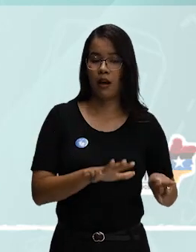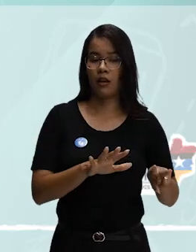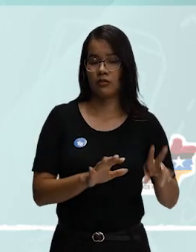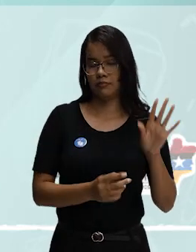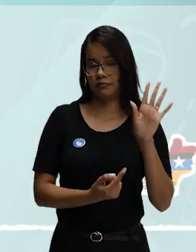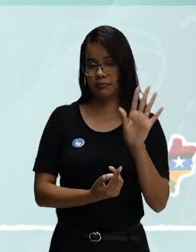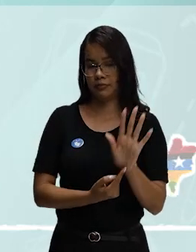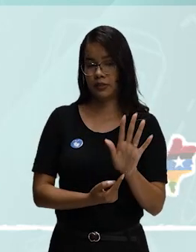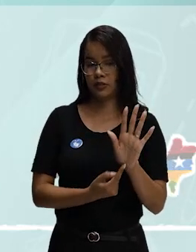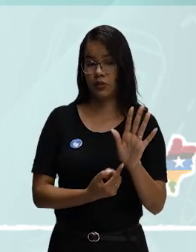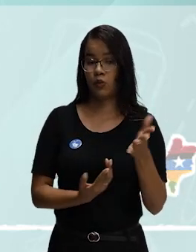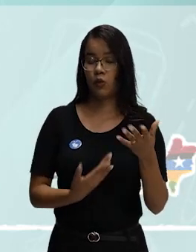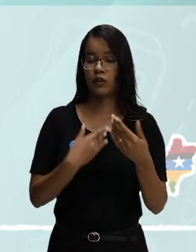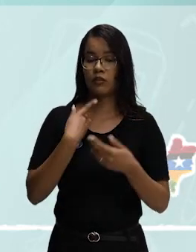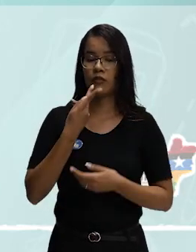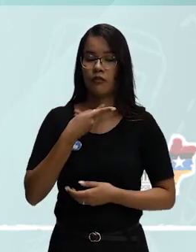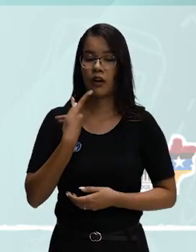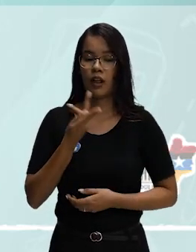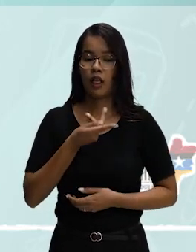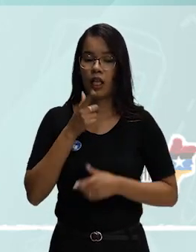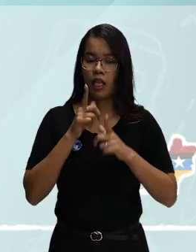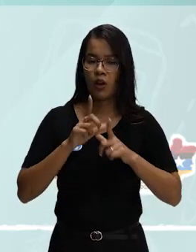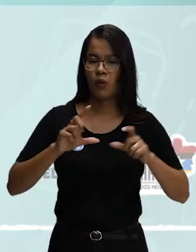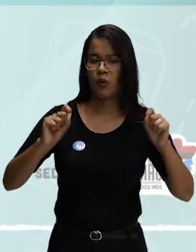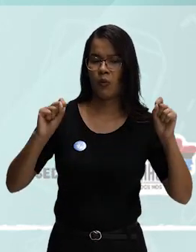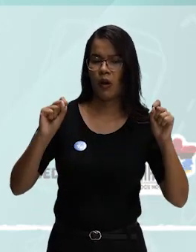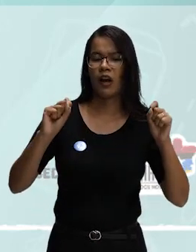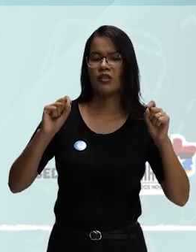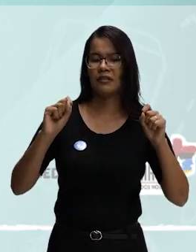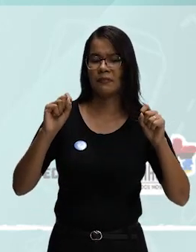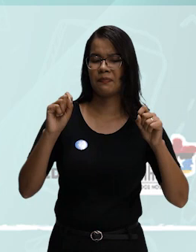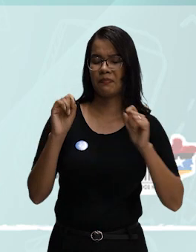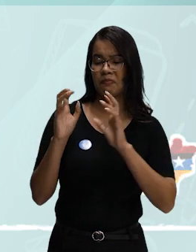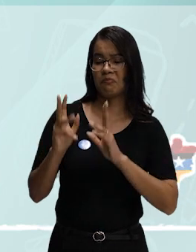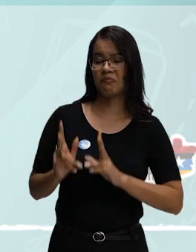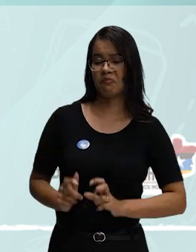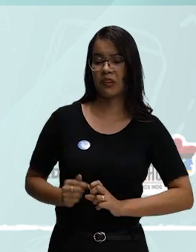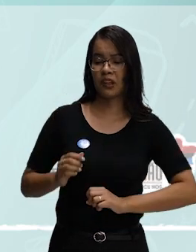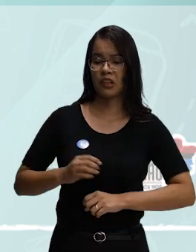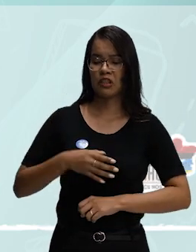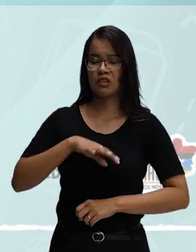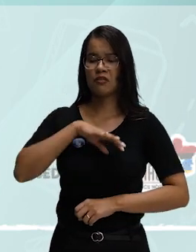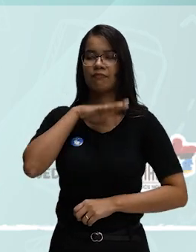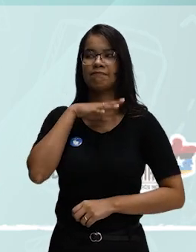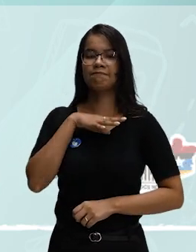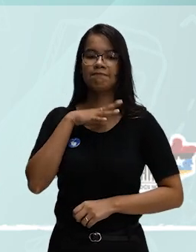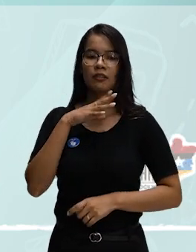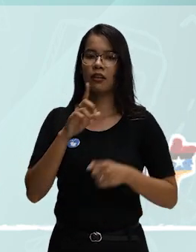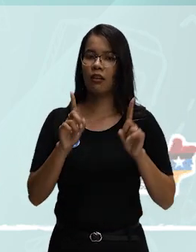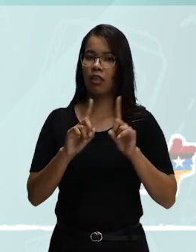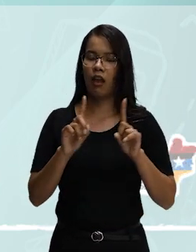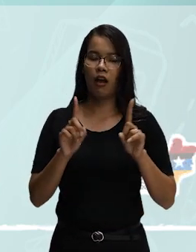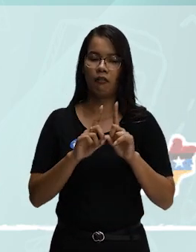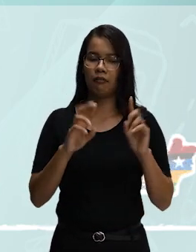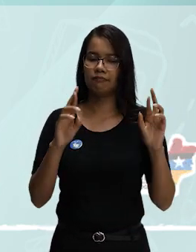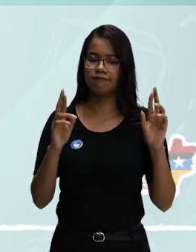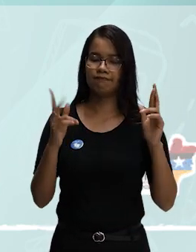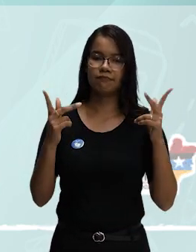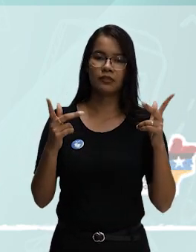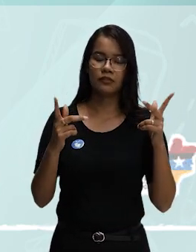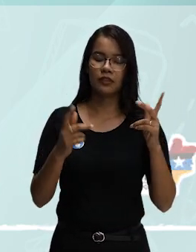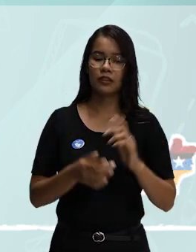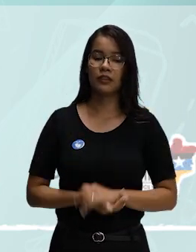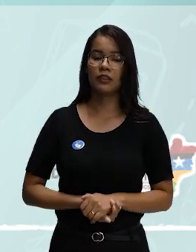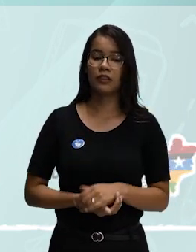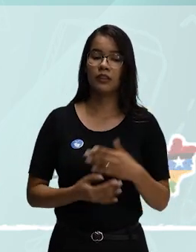e acadêmica, eu já sei que essa letra B aqui não pode ser porque eu tenho contrariedade com o parnasianismo, que defendia isso.